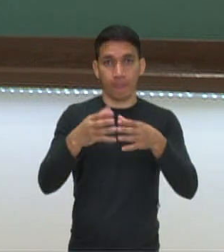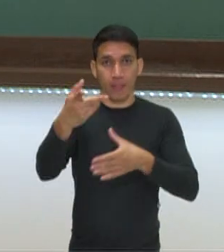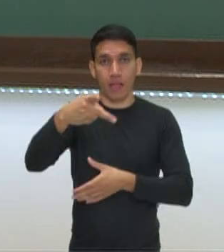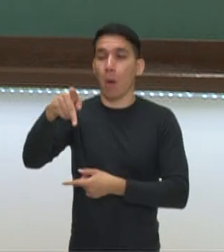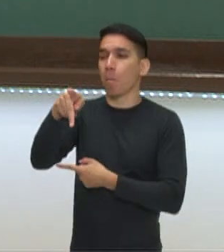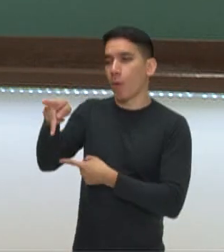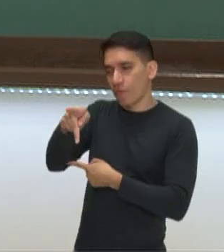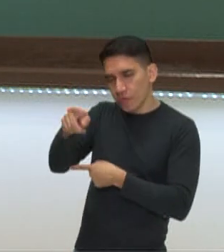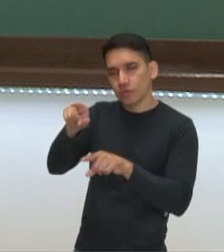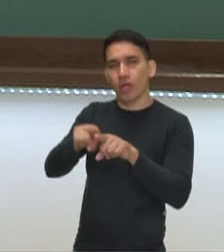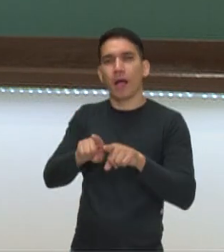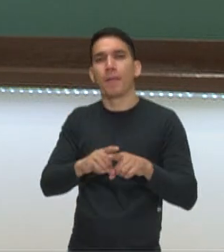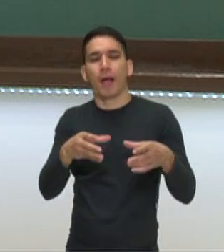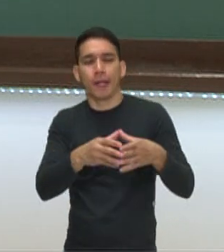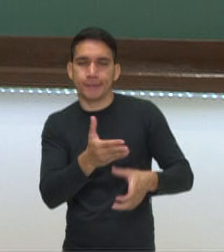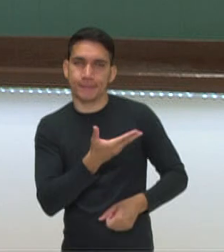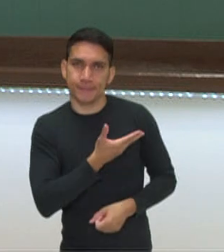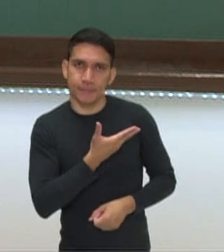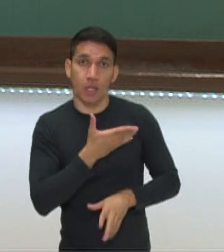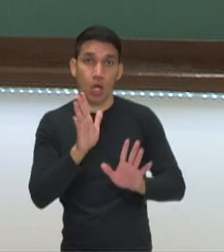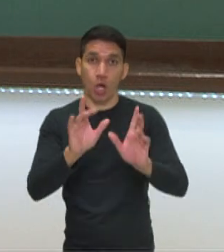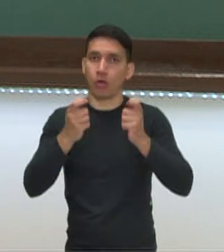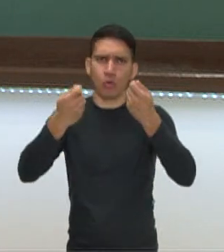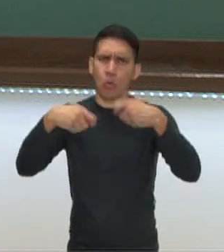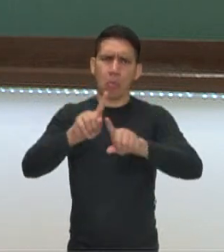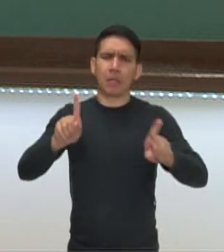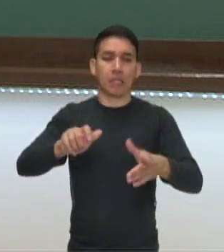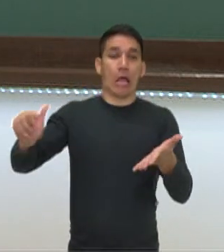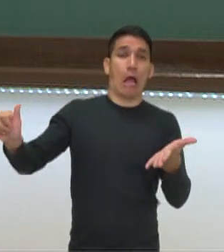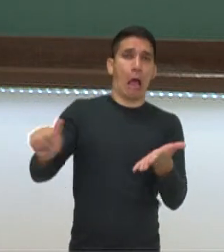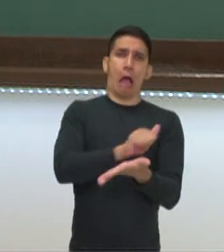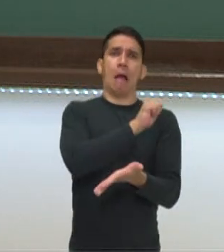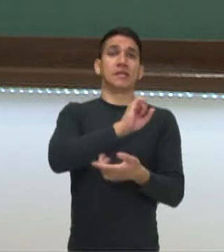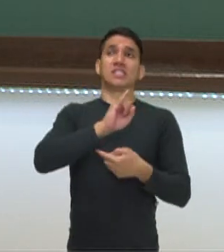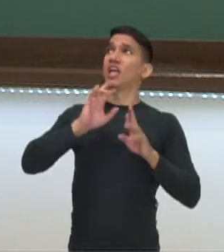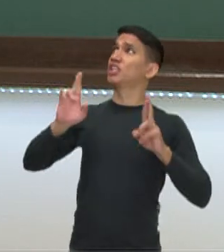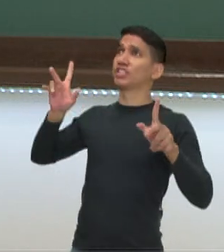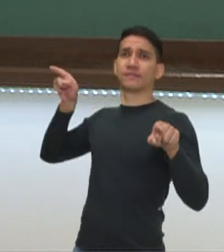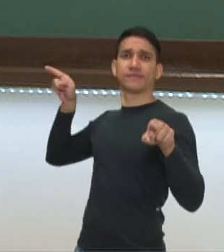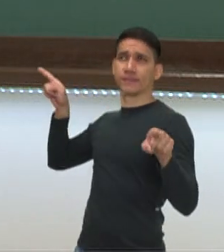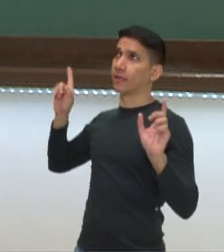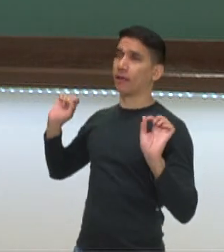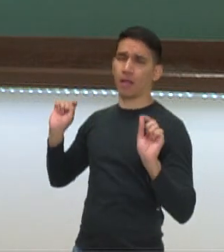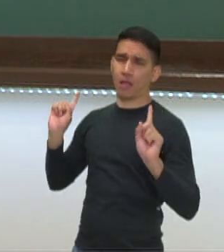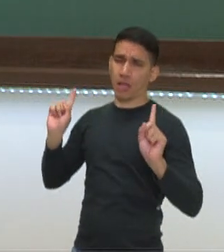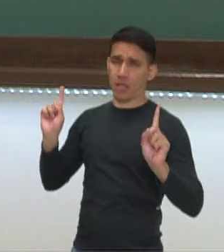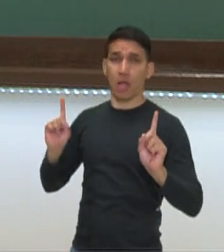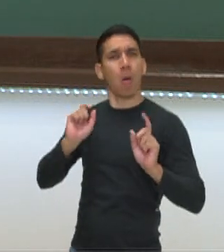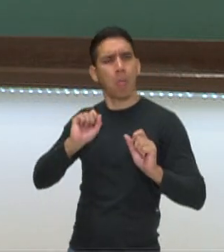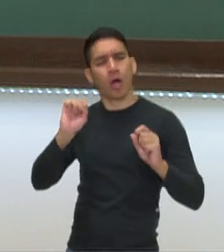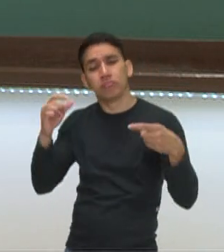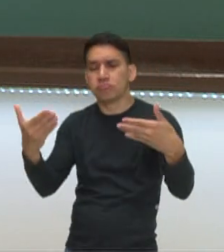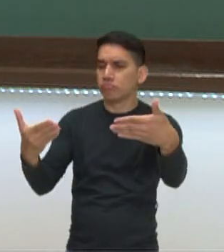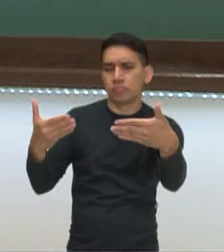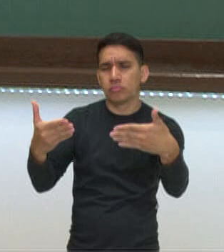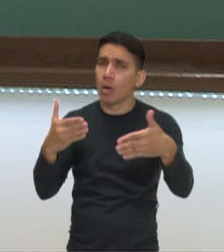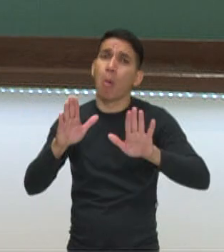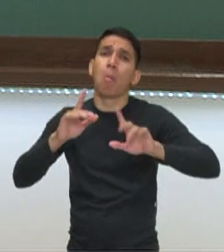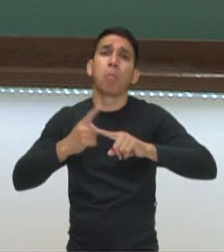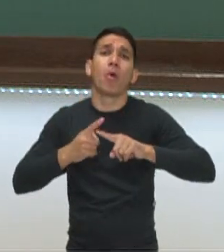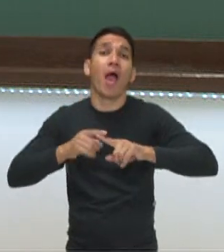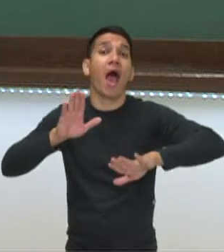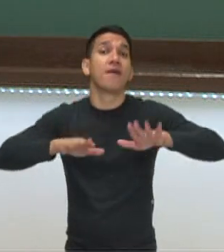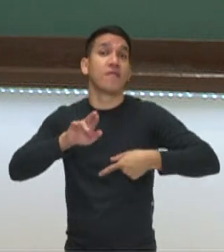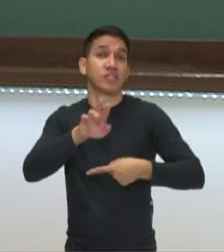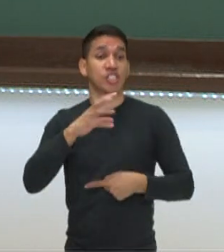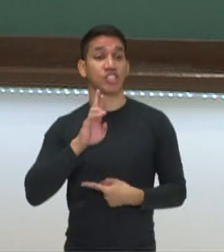seus professores, com a sua turma. Não precisa apagar se ela tiver diferente. Confirma aí, né? Porque às vezes você respondeu